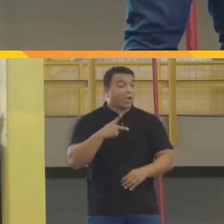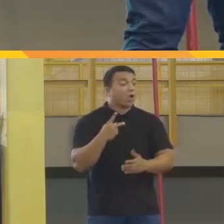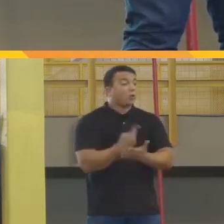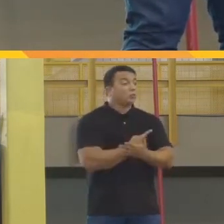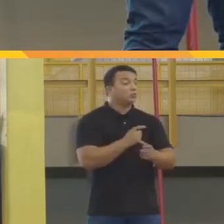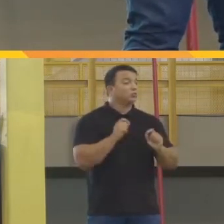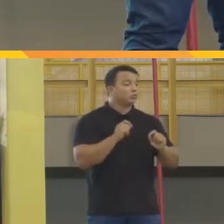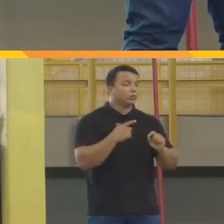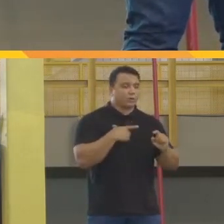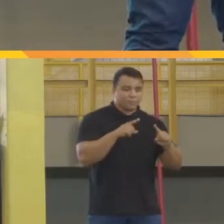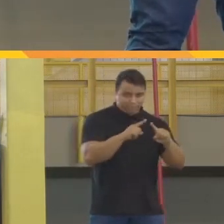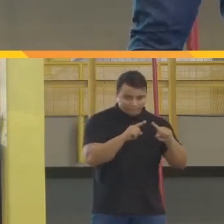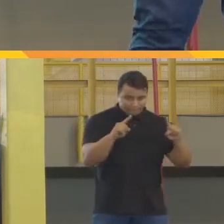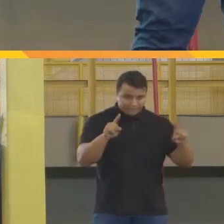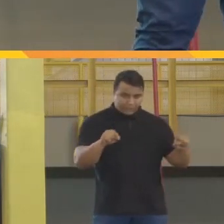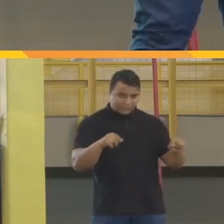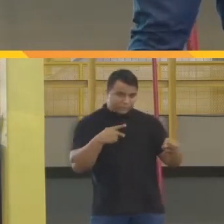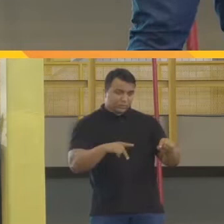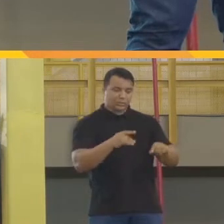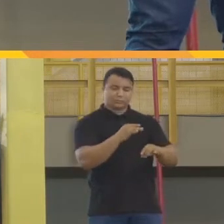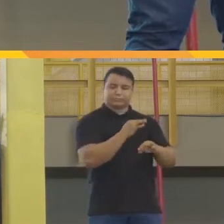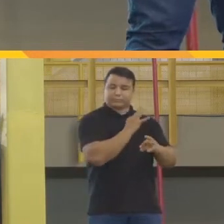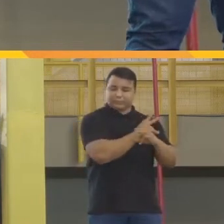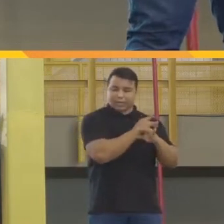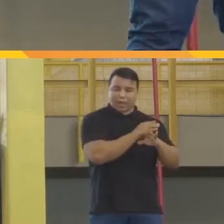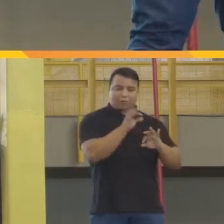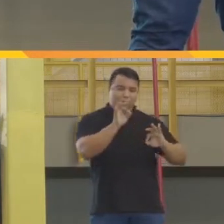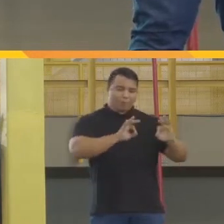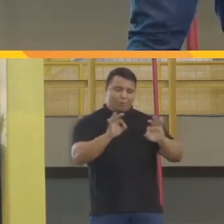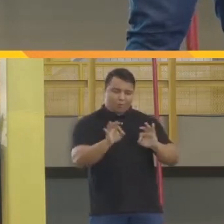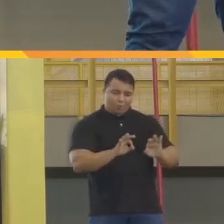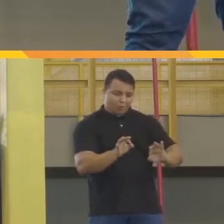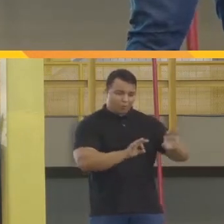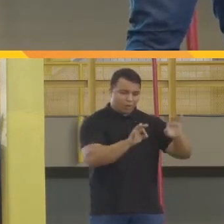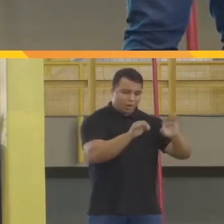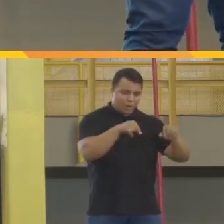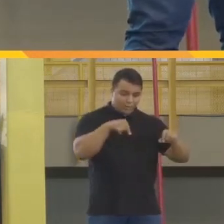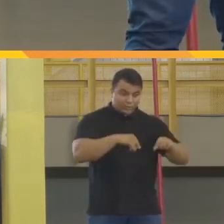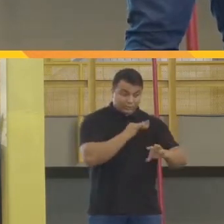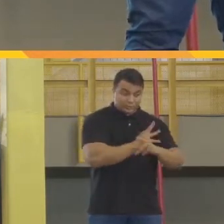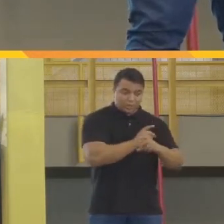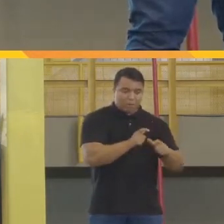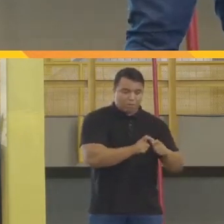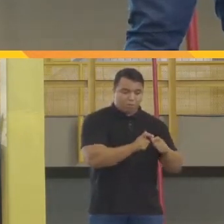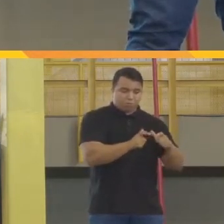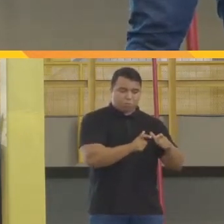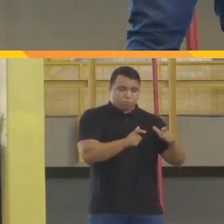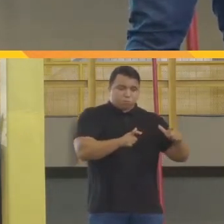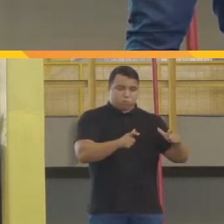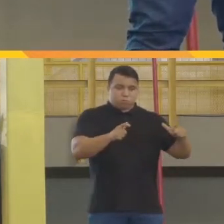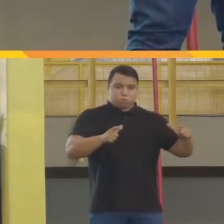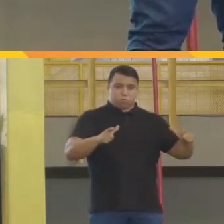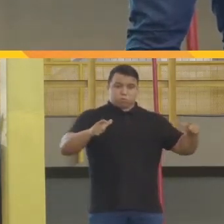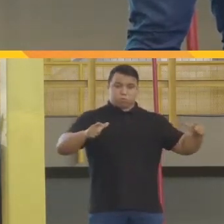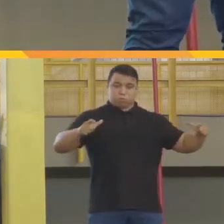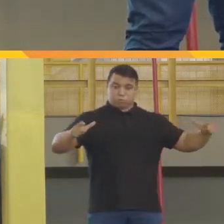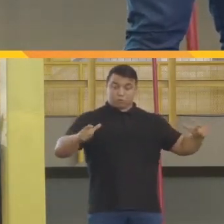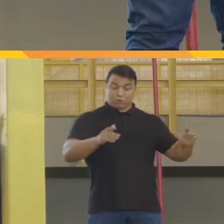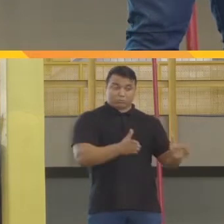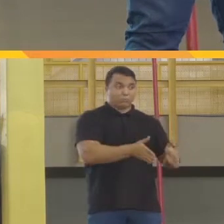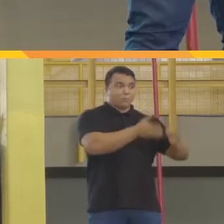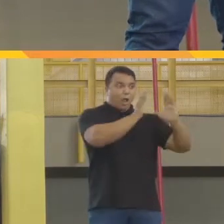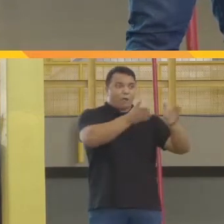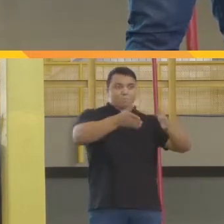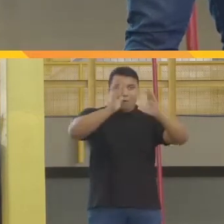um planejamento da cidade, planejamento do crescimento de Fortaleza e a construção de espaços